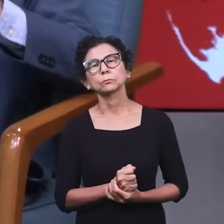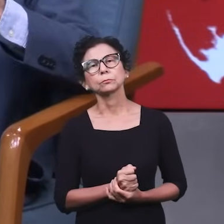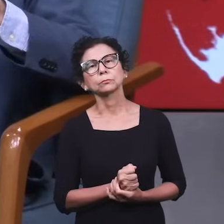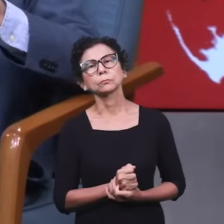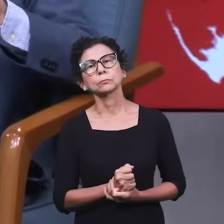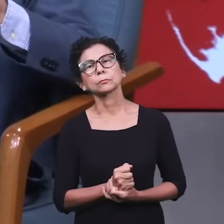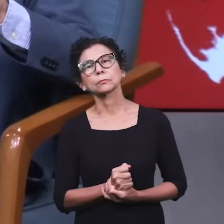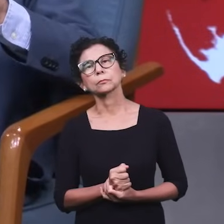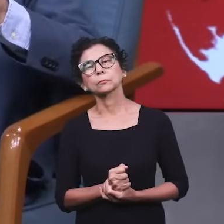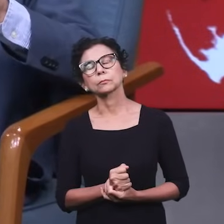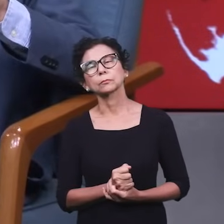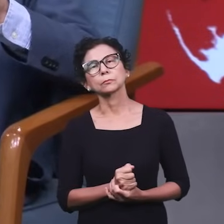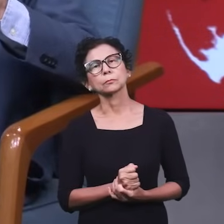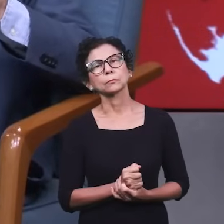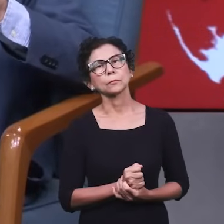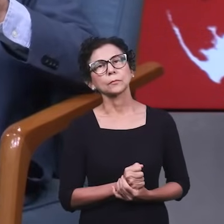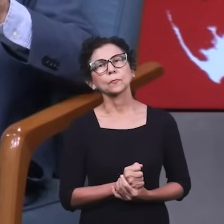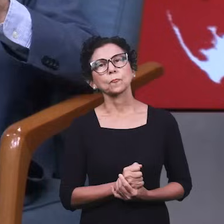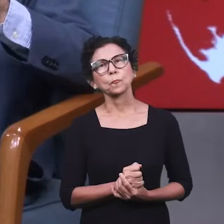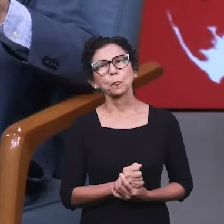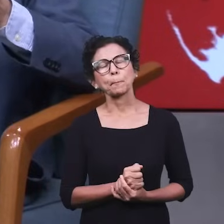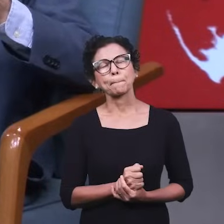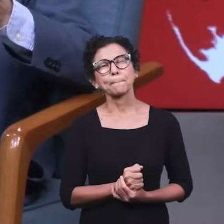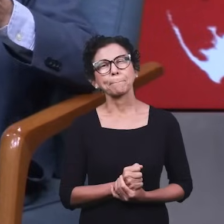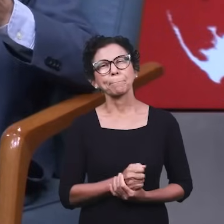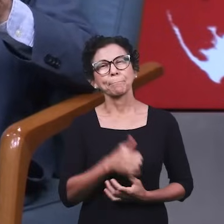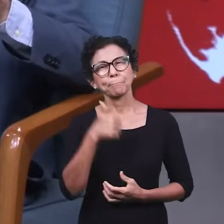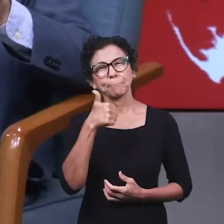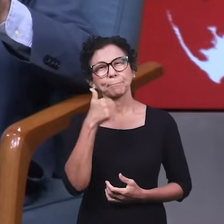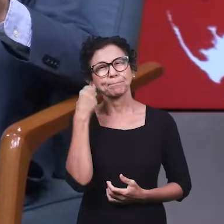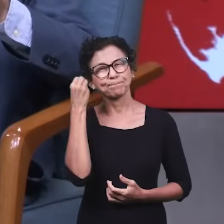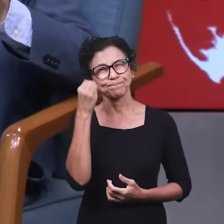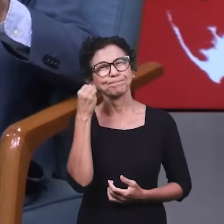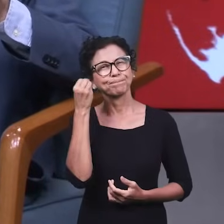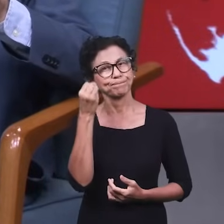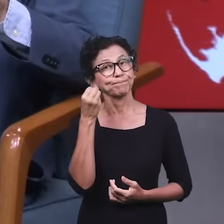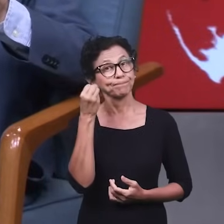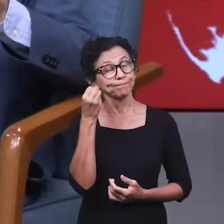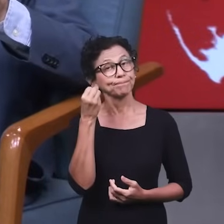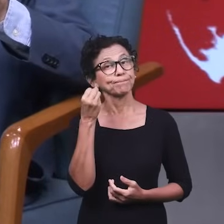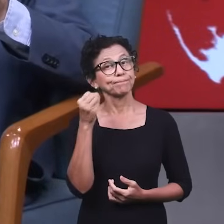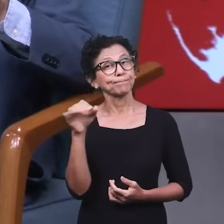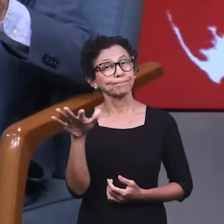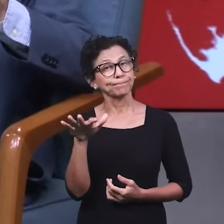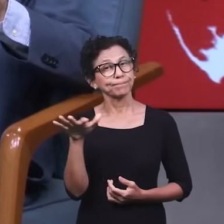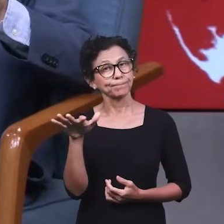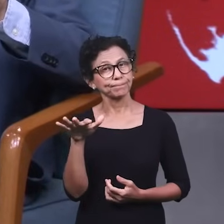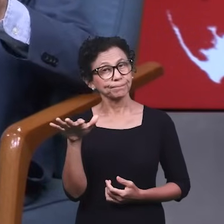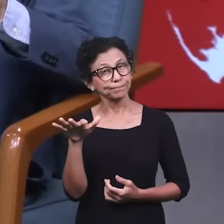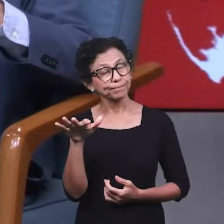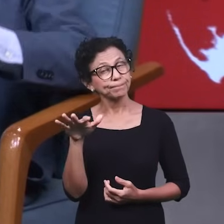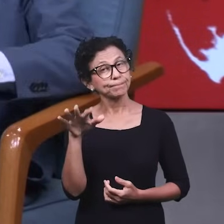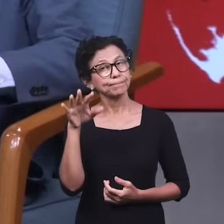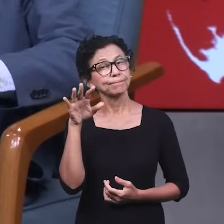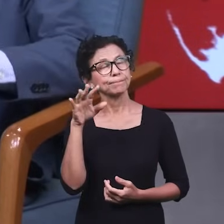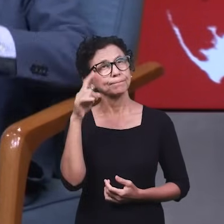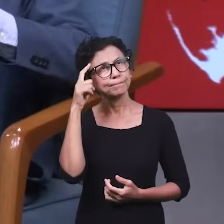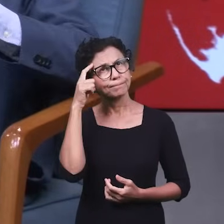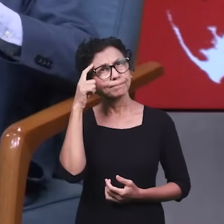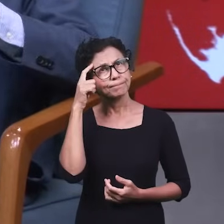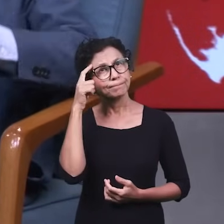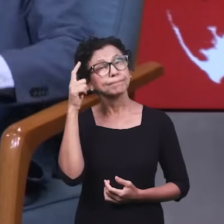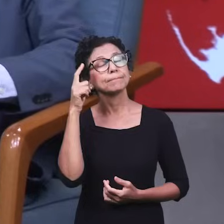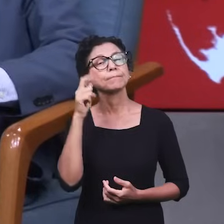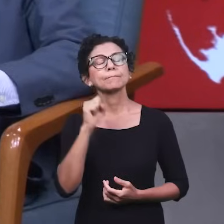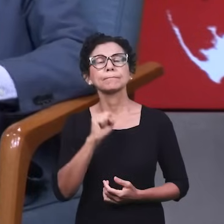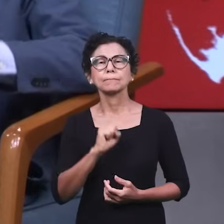uma das primeiras grandes experiências que tivemos ali, eu me